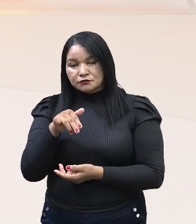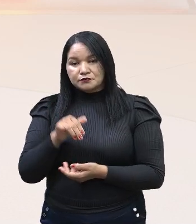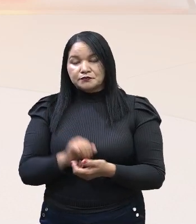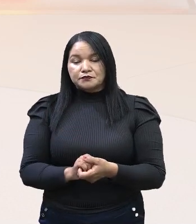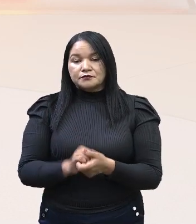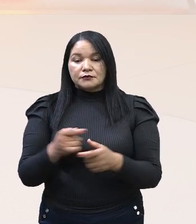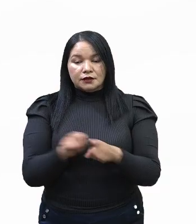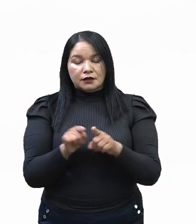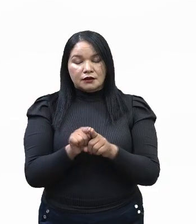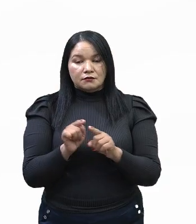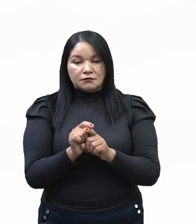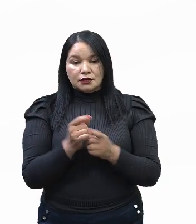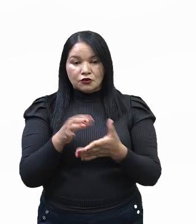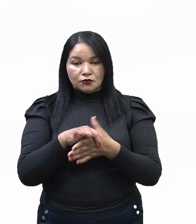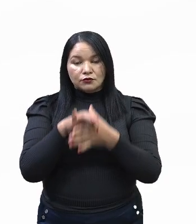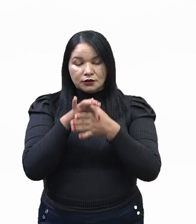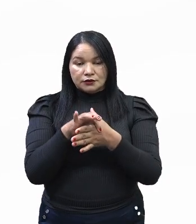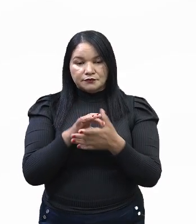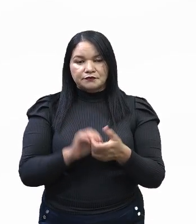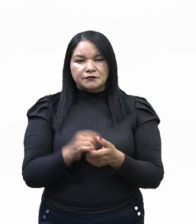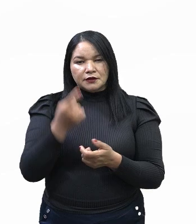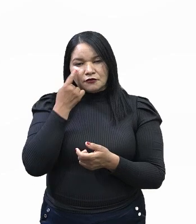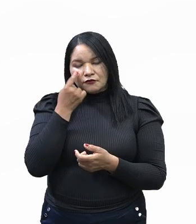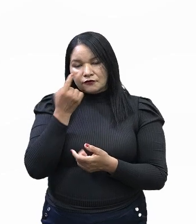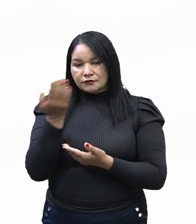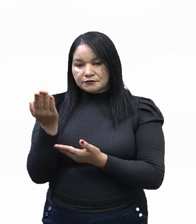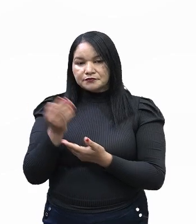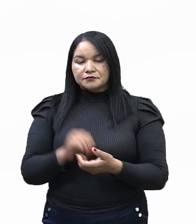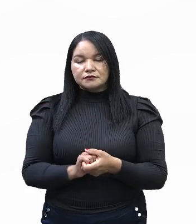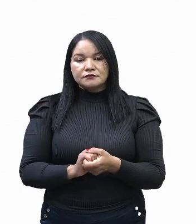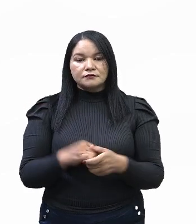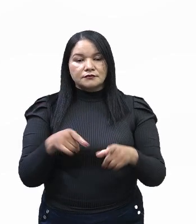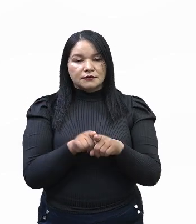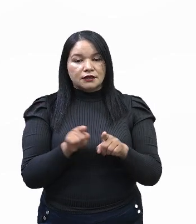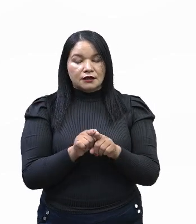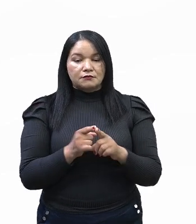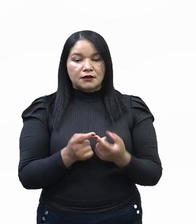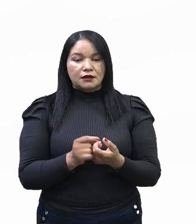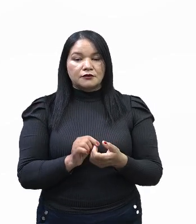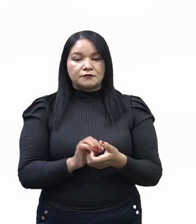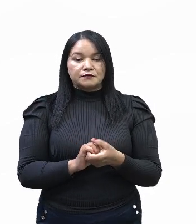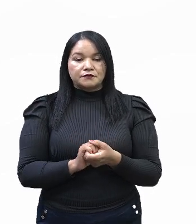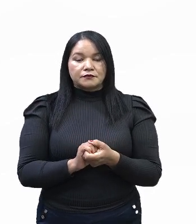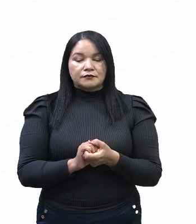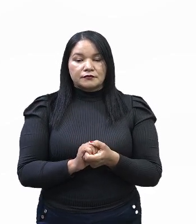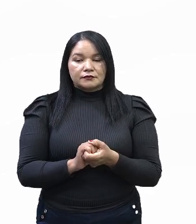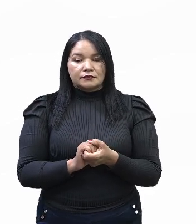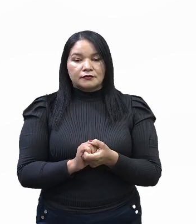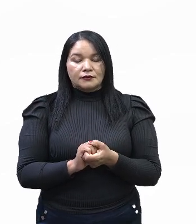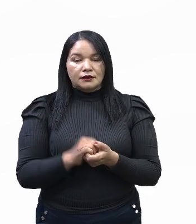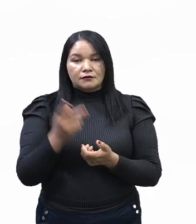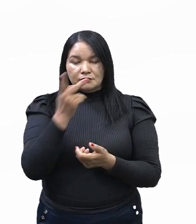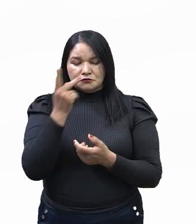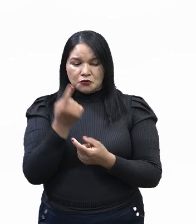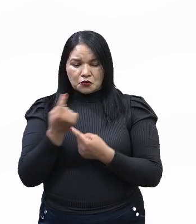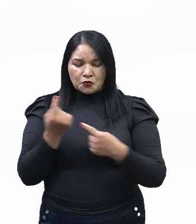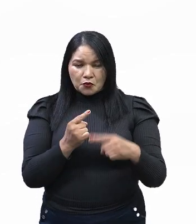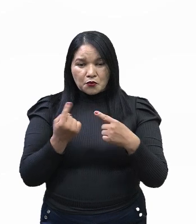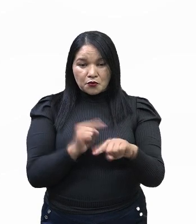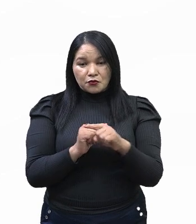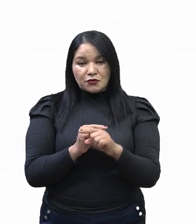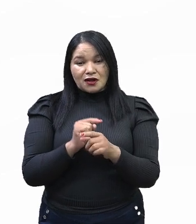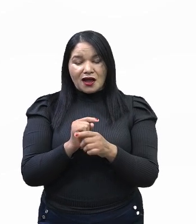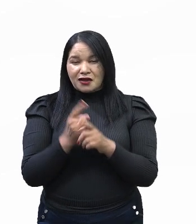como a gente observa aqui na nossa cartela. E também foi violentamente repressor em relação aos